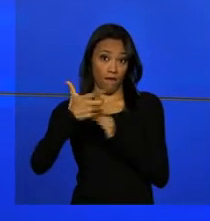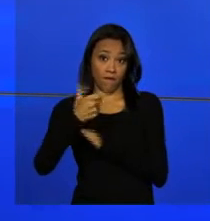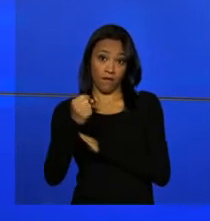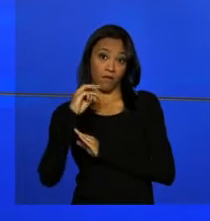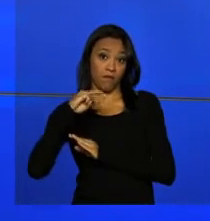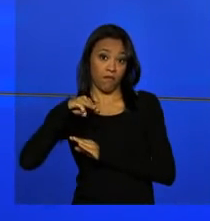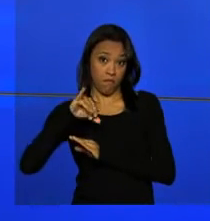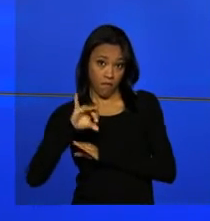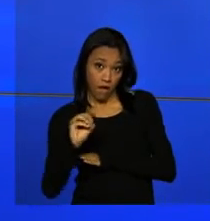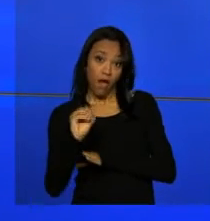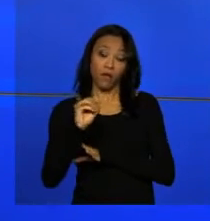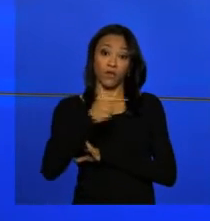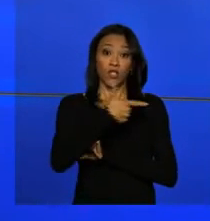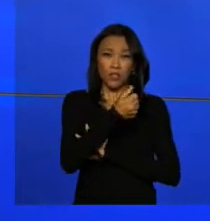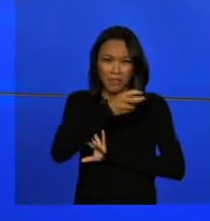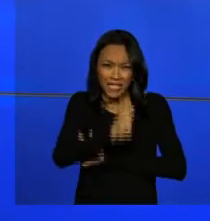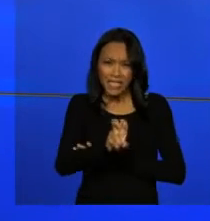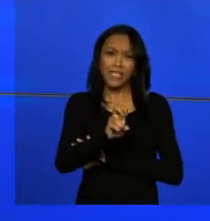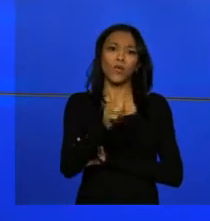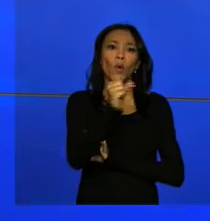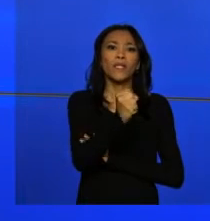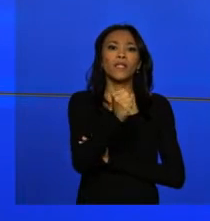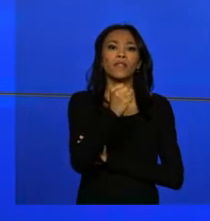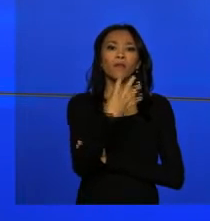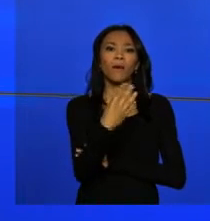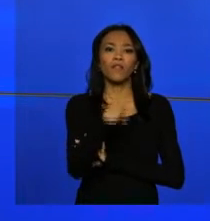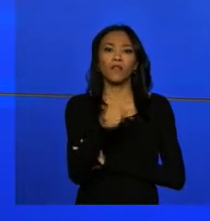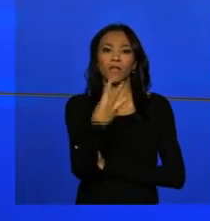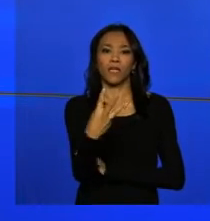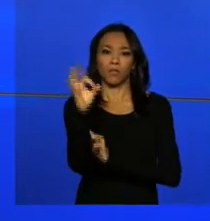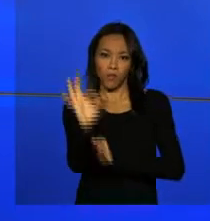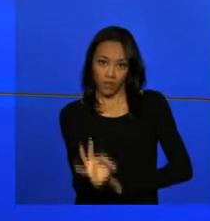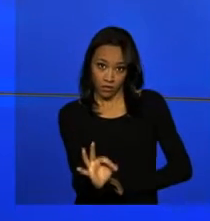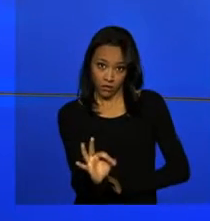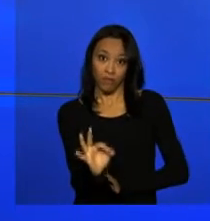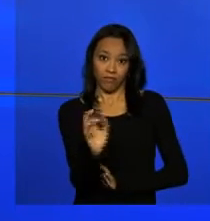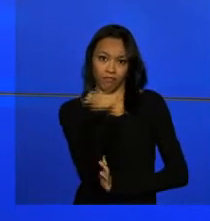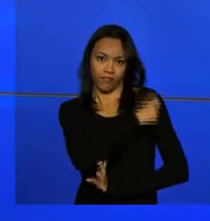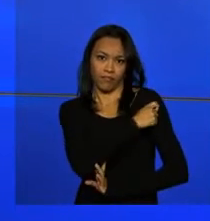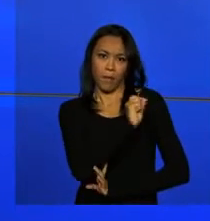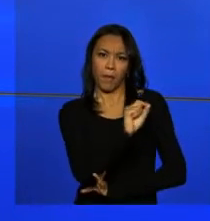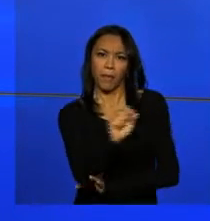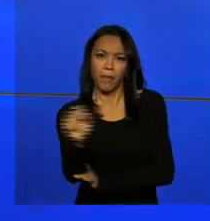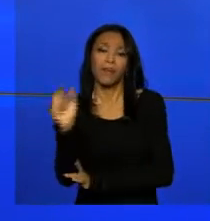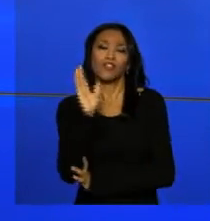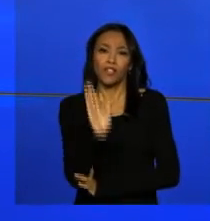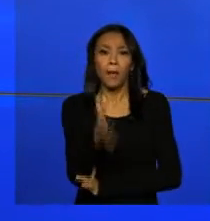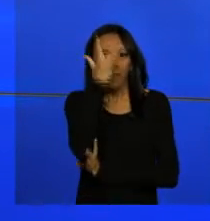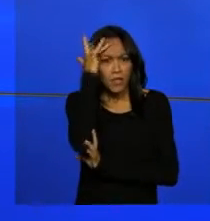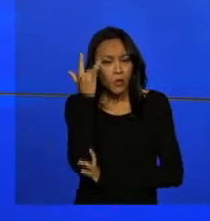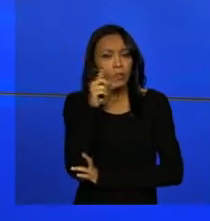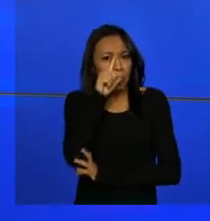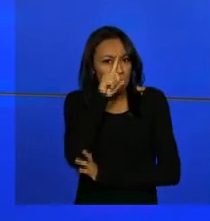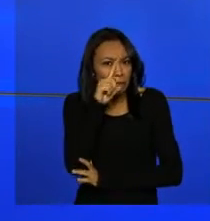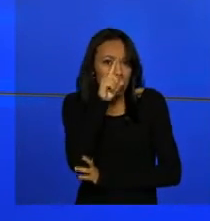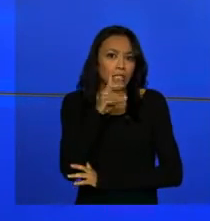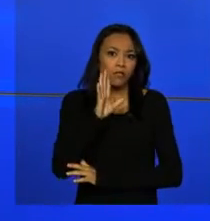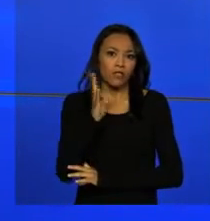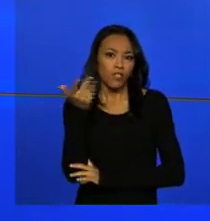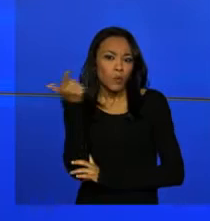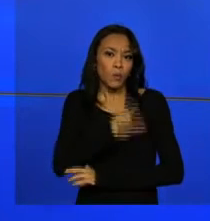2015 a campanha imunizou 81 4,3 por cento do público alvo formado por pessoas com mais riscos de desenvolver